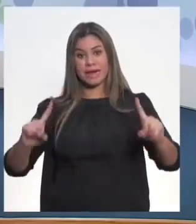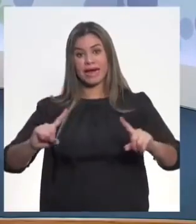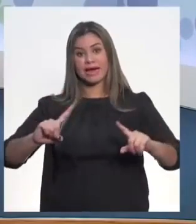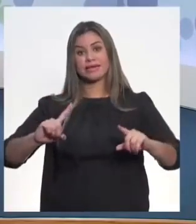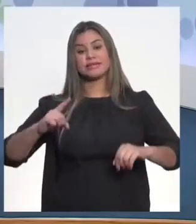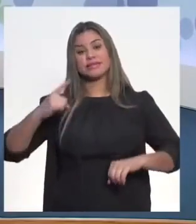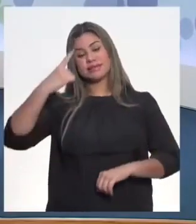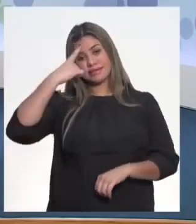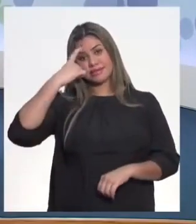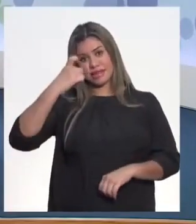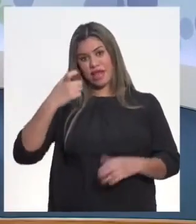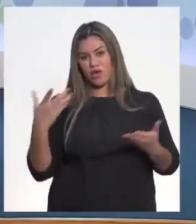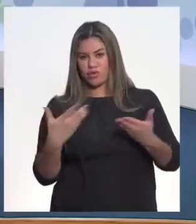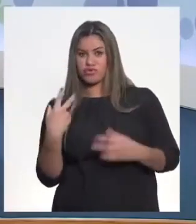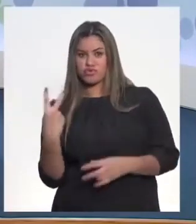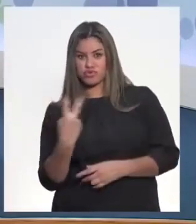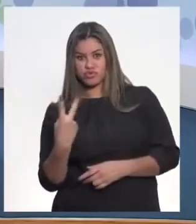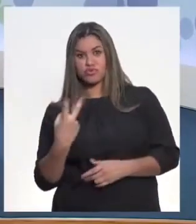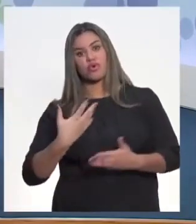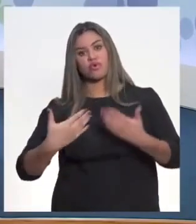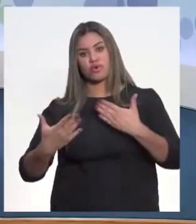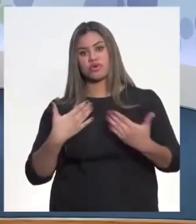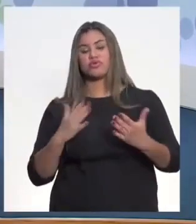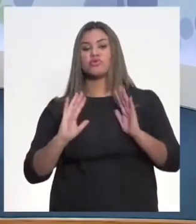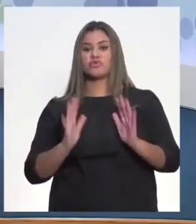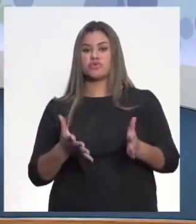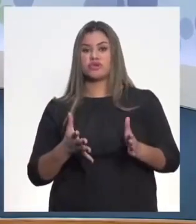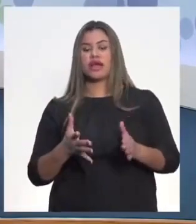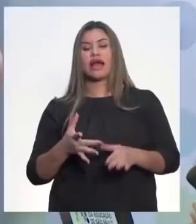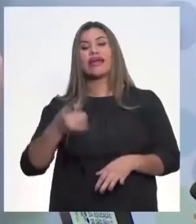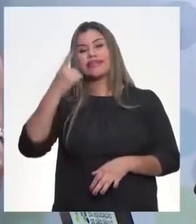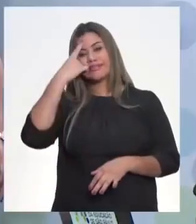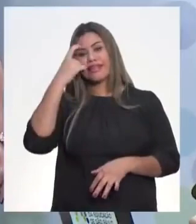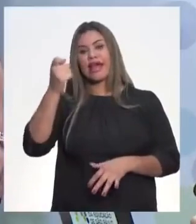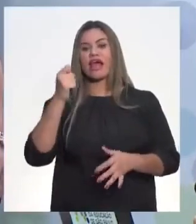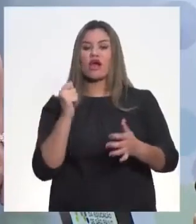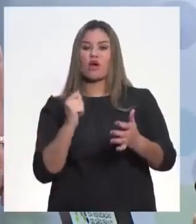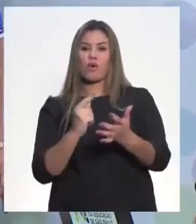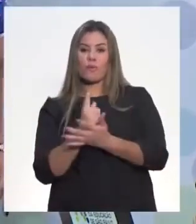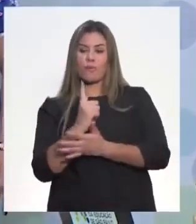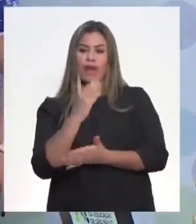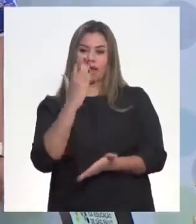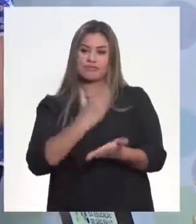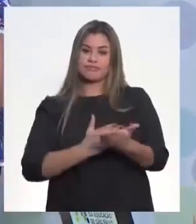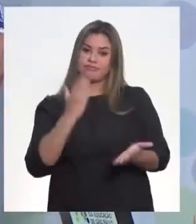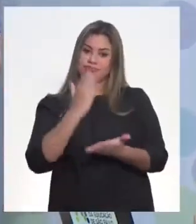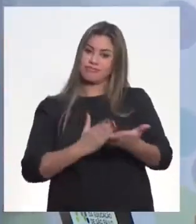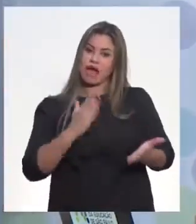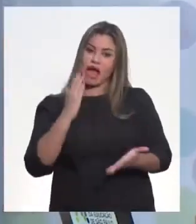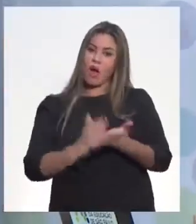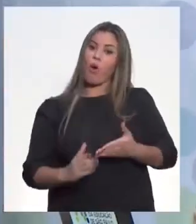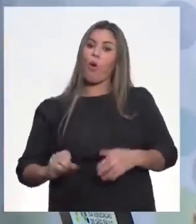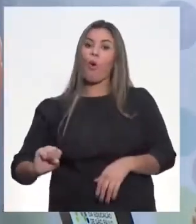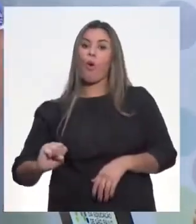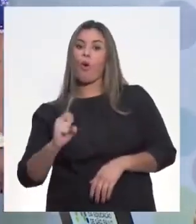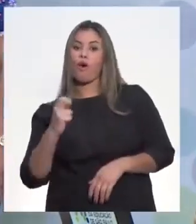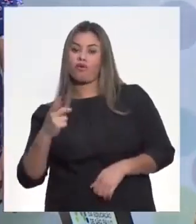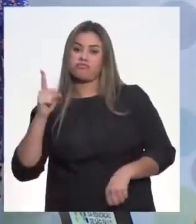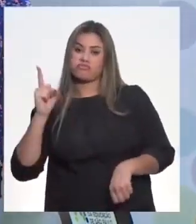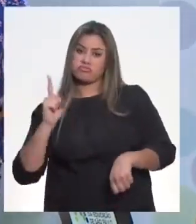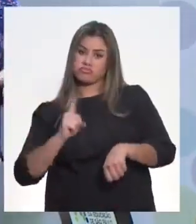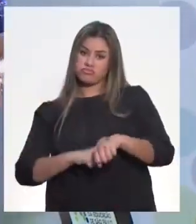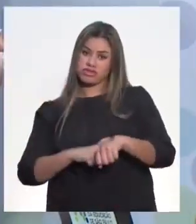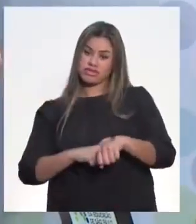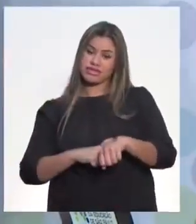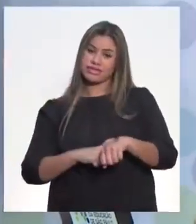já conversou sobre isso hoje, a ideia de comprar a prazo ou à vista, além desse